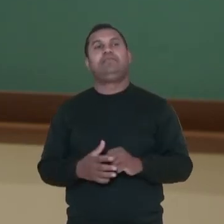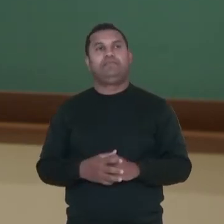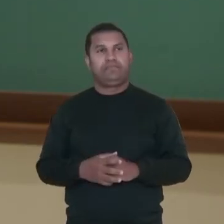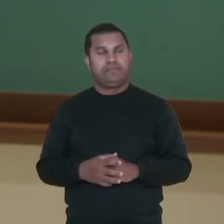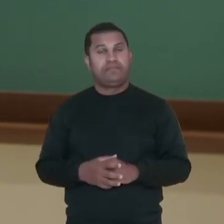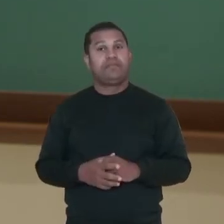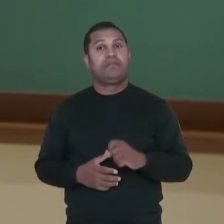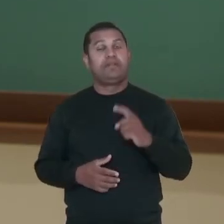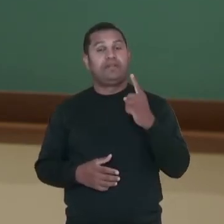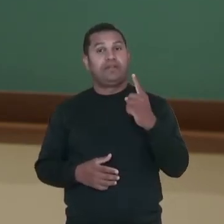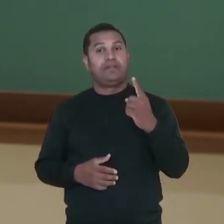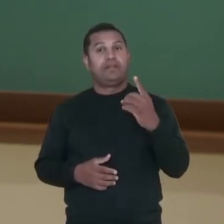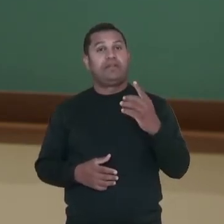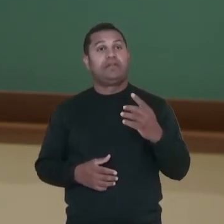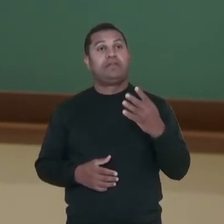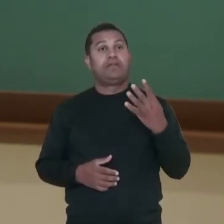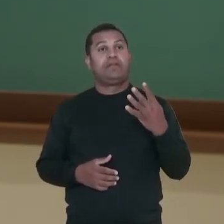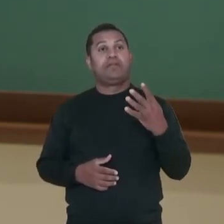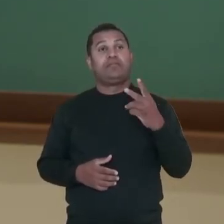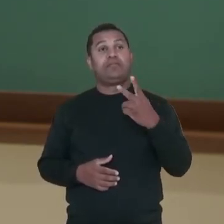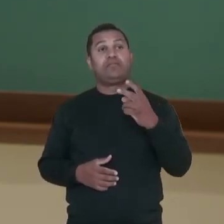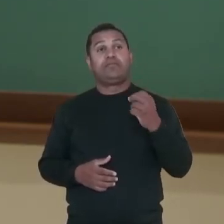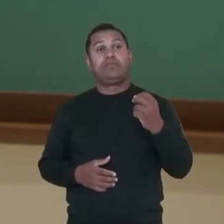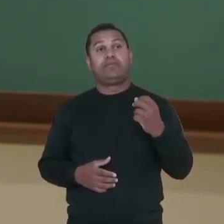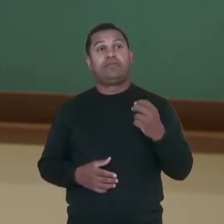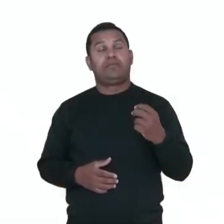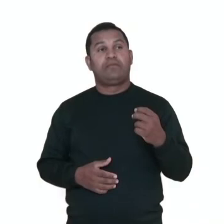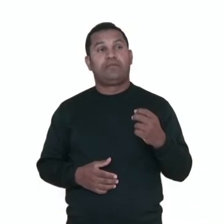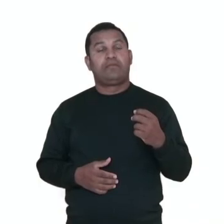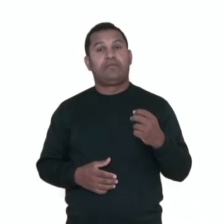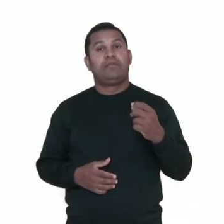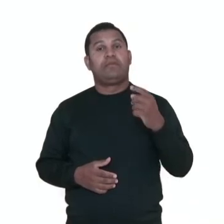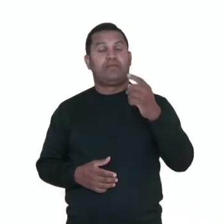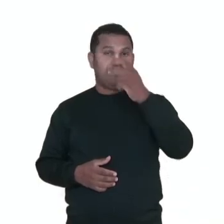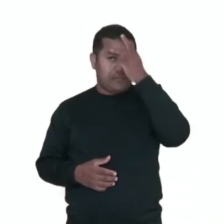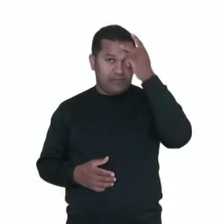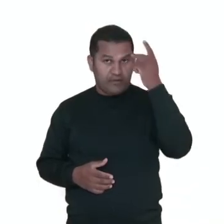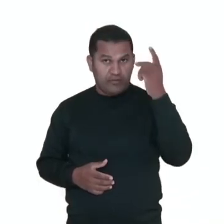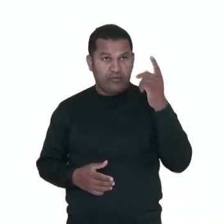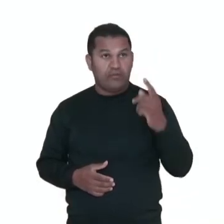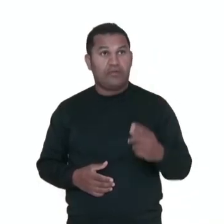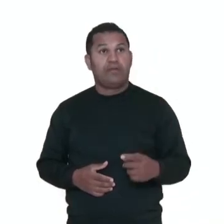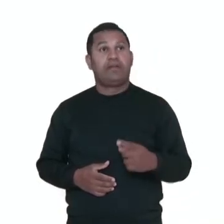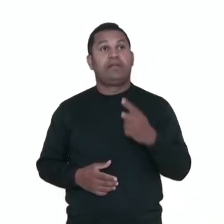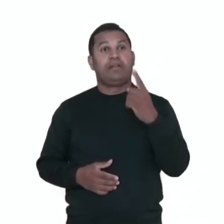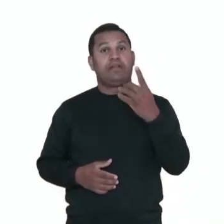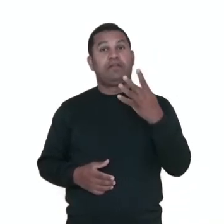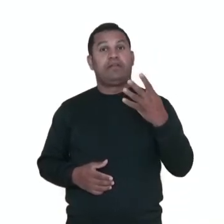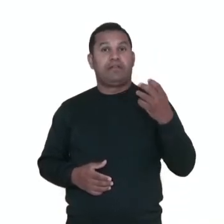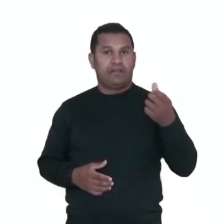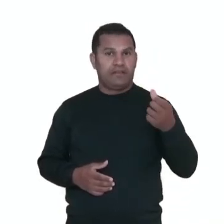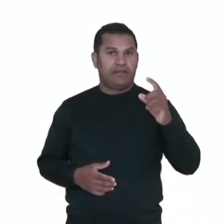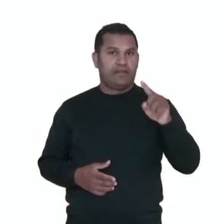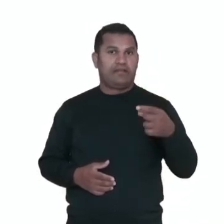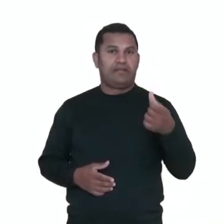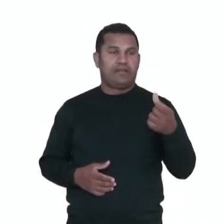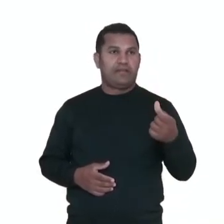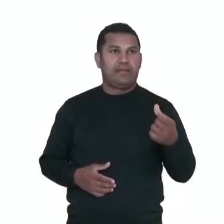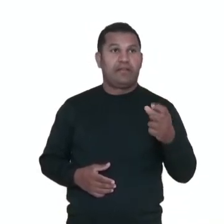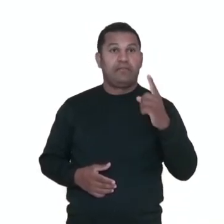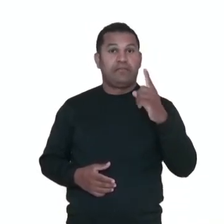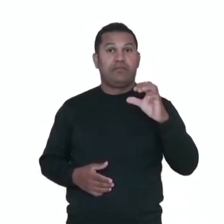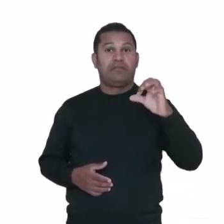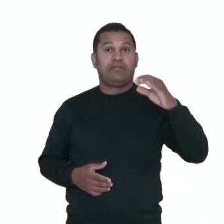146,6% lá em 2000, por cento não, de pessoas, né, que morriam a cada 1.000 nascimentos em